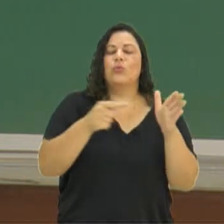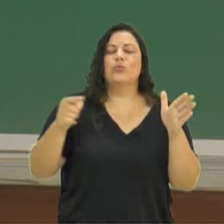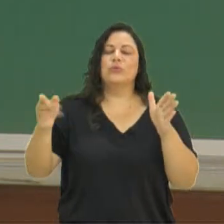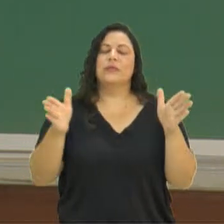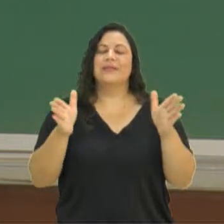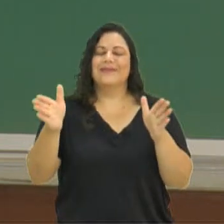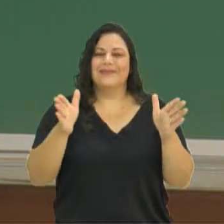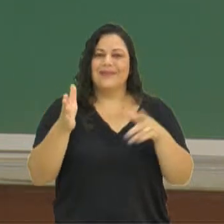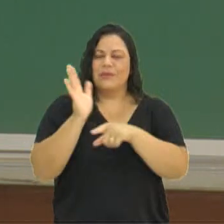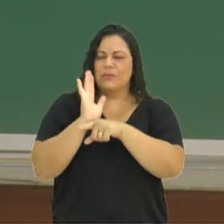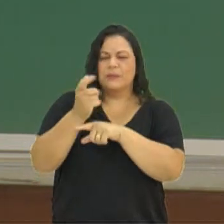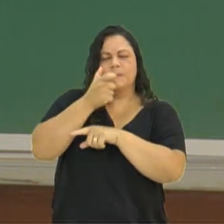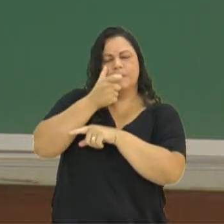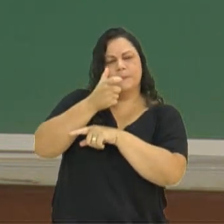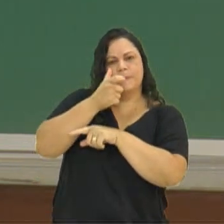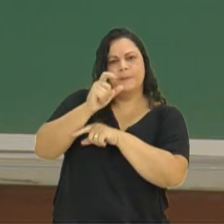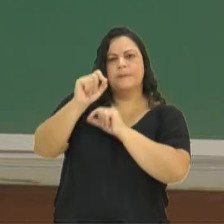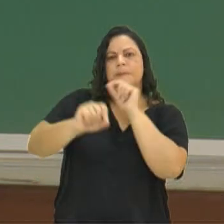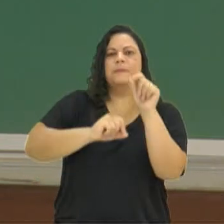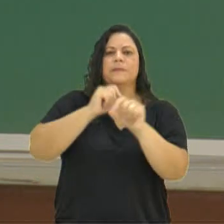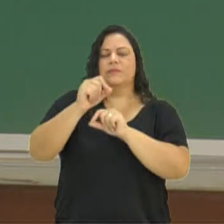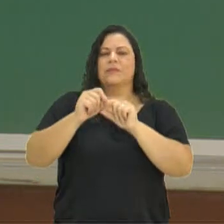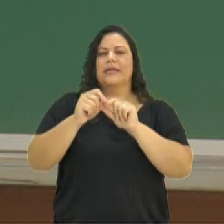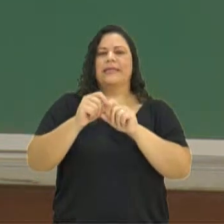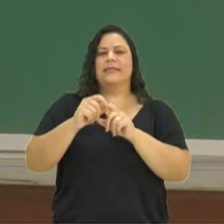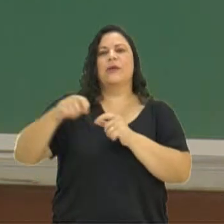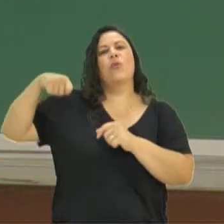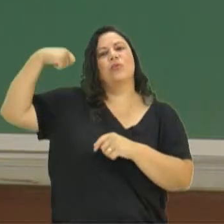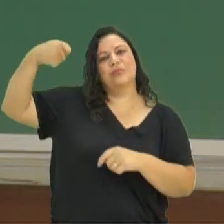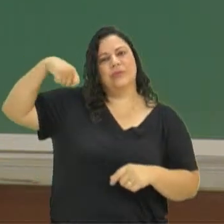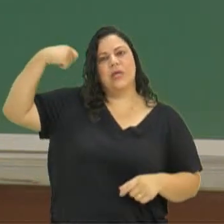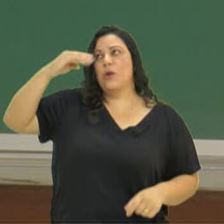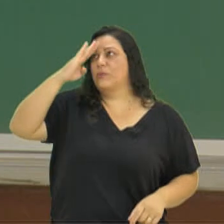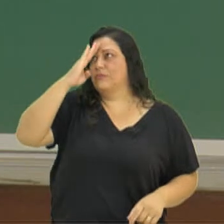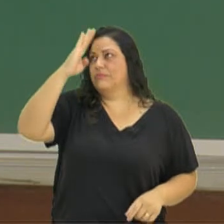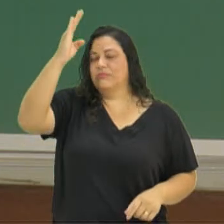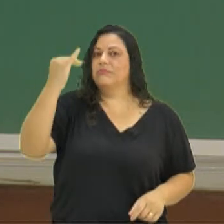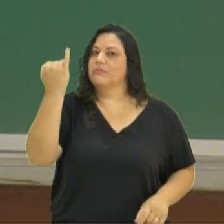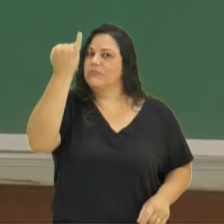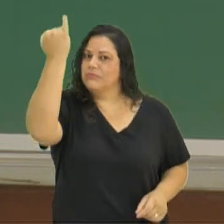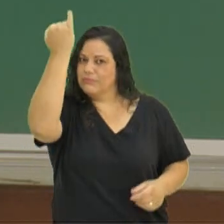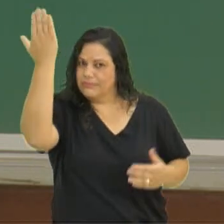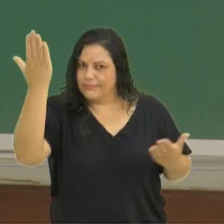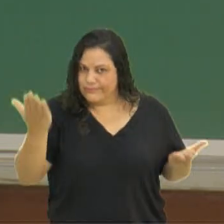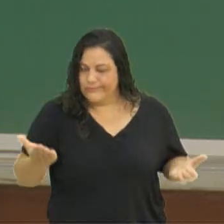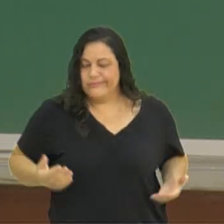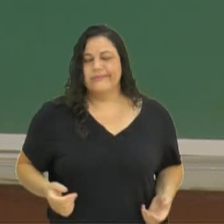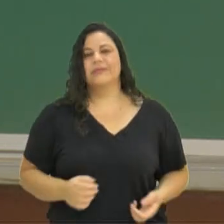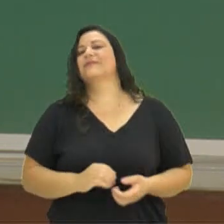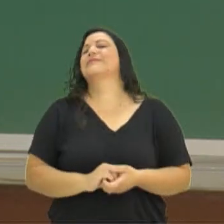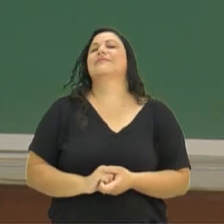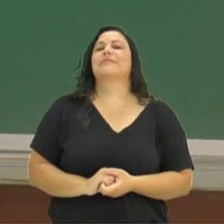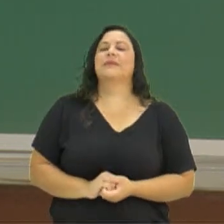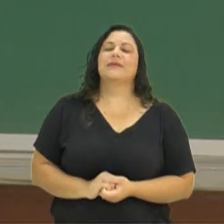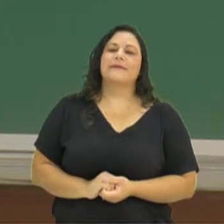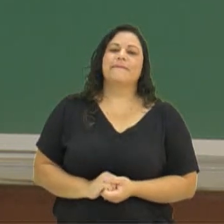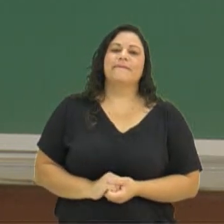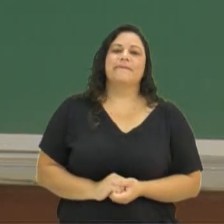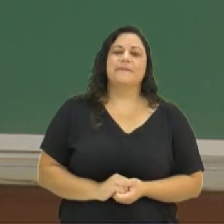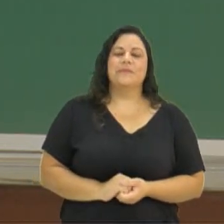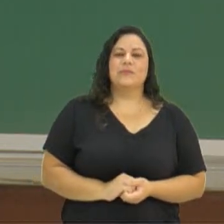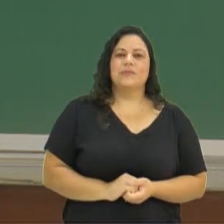conta também quem são os atores principais, né, daquele que ocupam o protagonismo, né, daquele